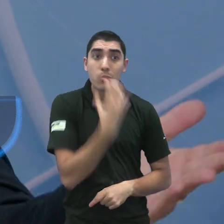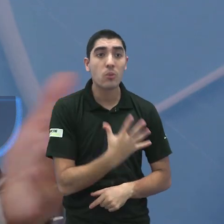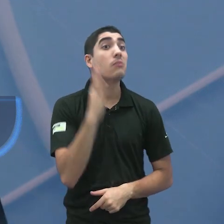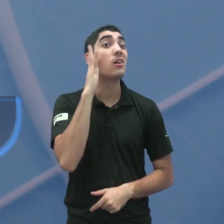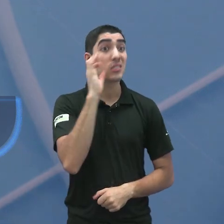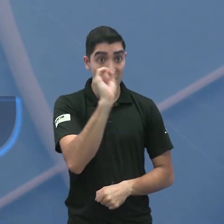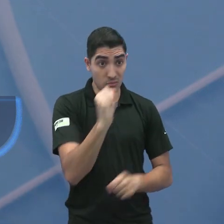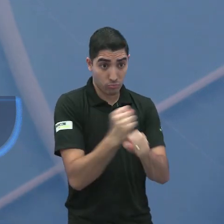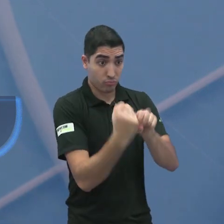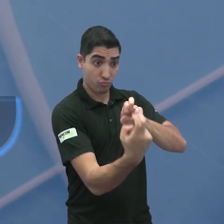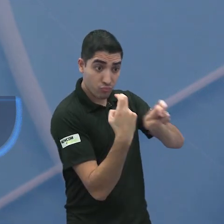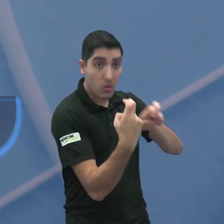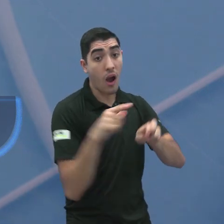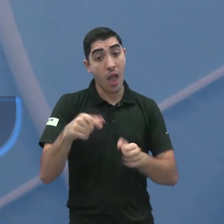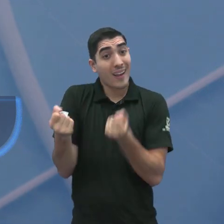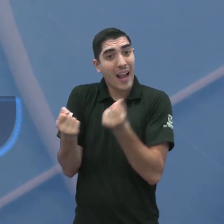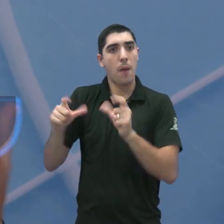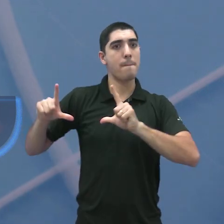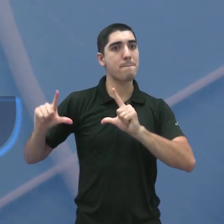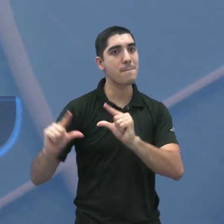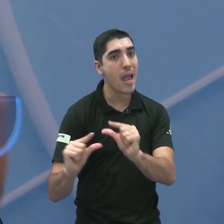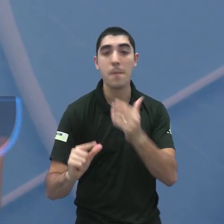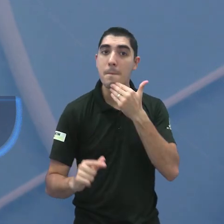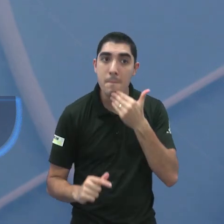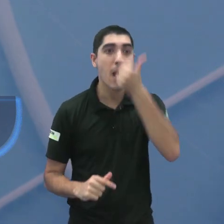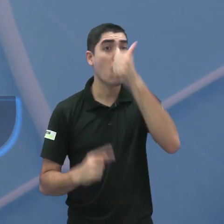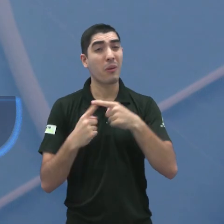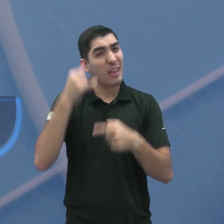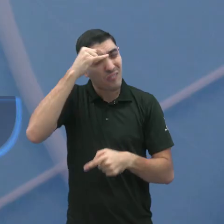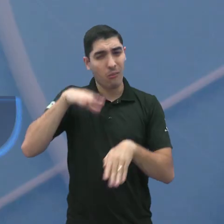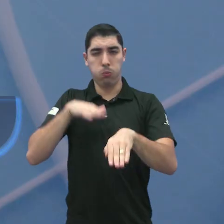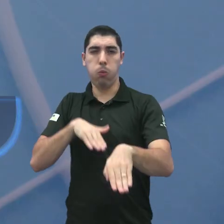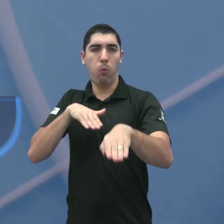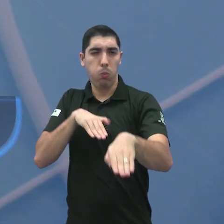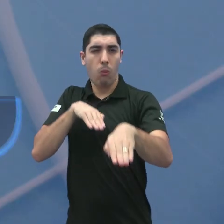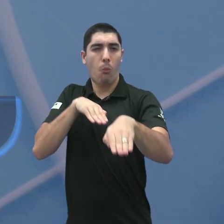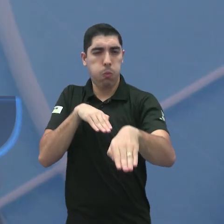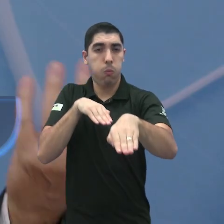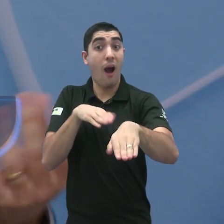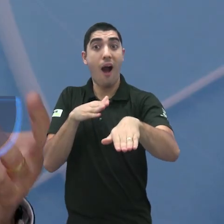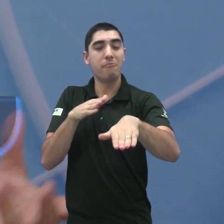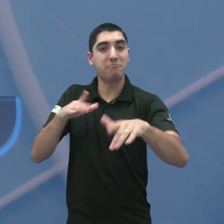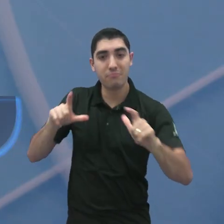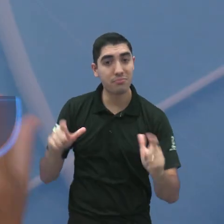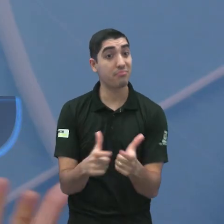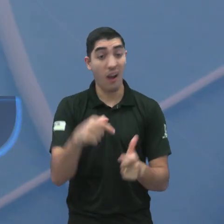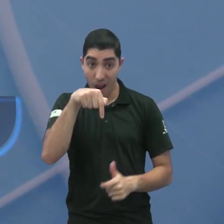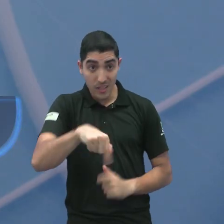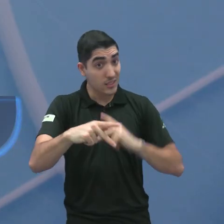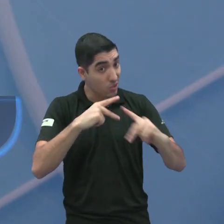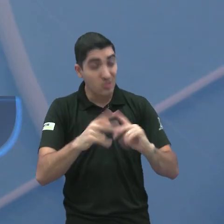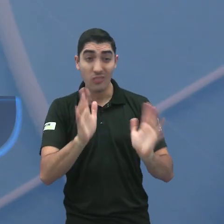vai liberar a via pública e vai tirar aquele caos de trânsito nas grandes cidades. Né? São José já é essa realidade, a gente já